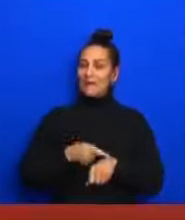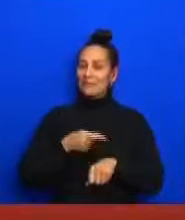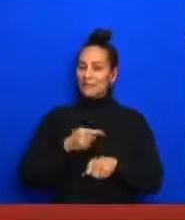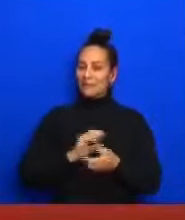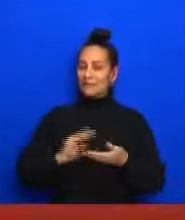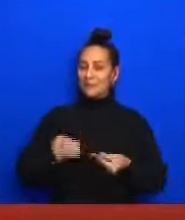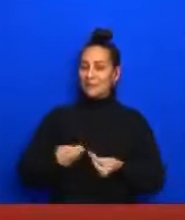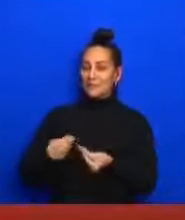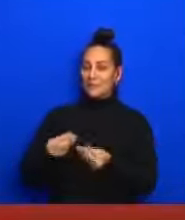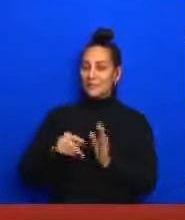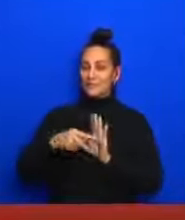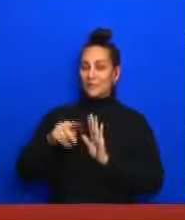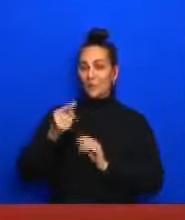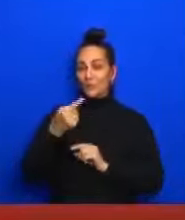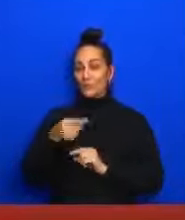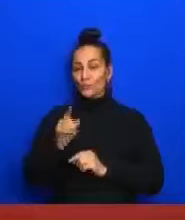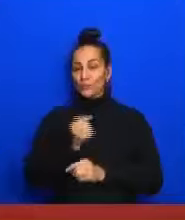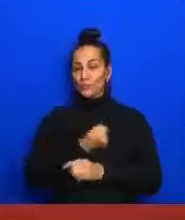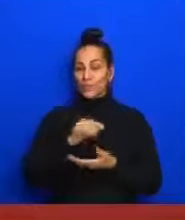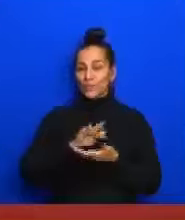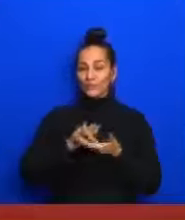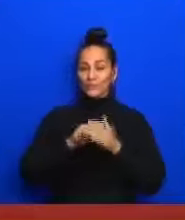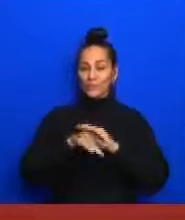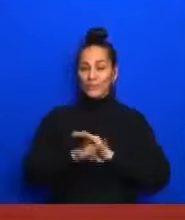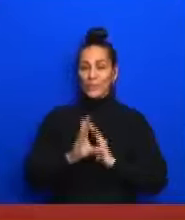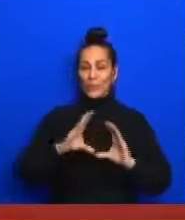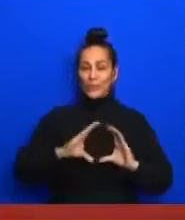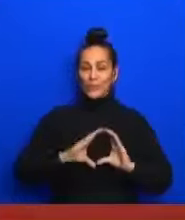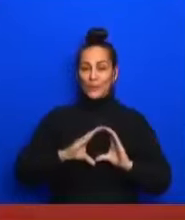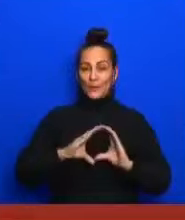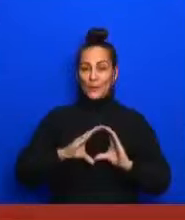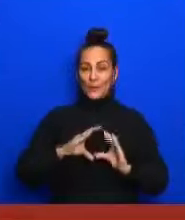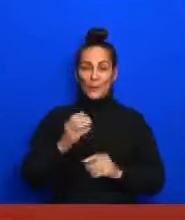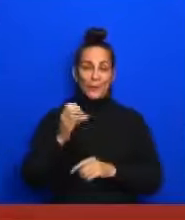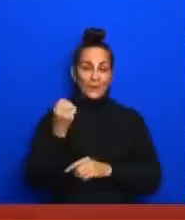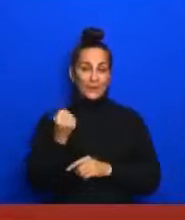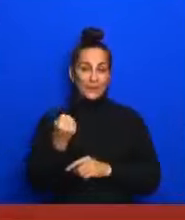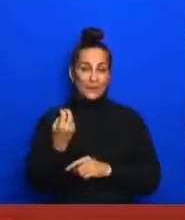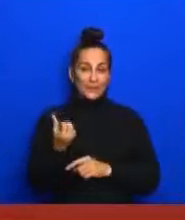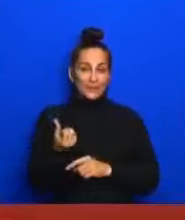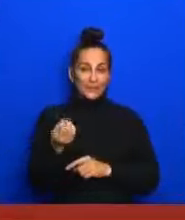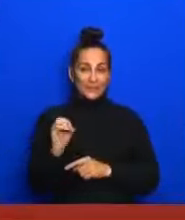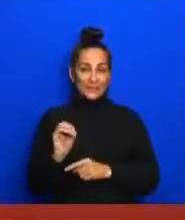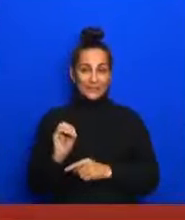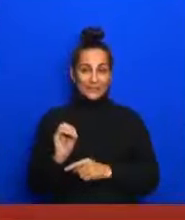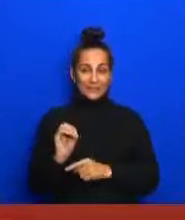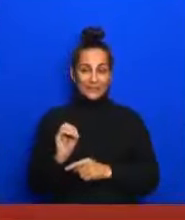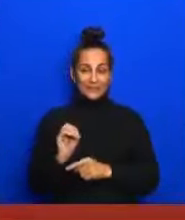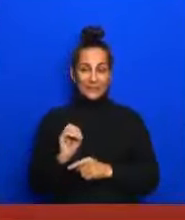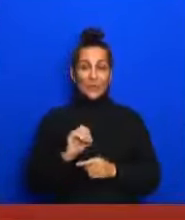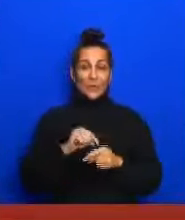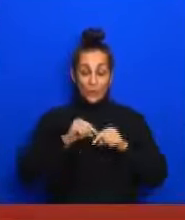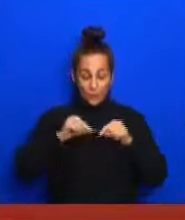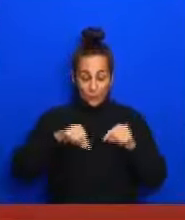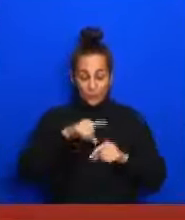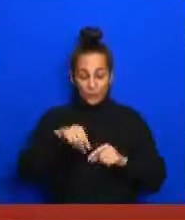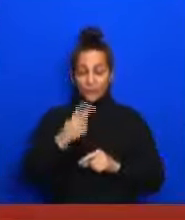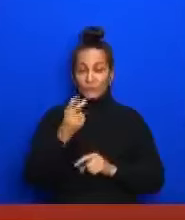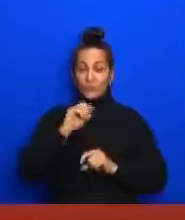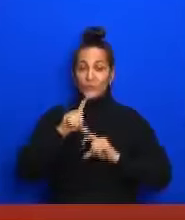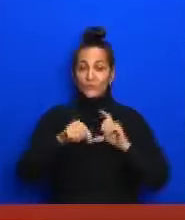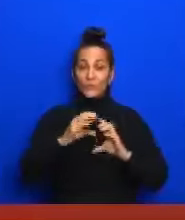pode sair para você, o vigésimo e último número da Loto Mania, bola branca 60, branca número 60. Os 20 números